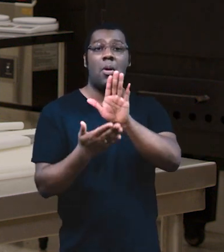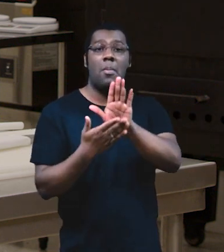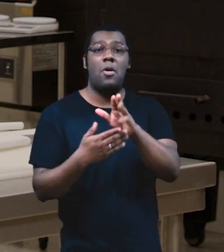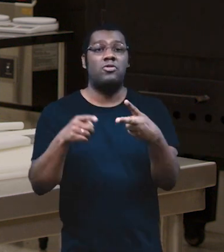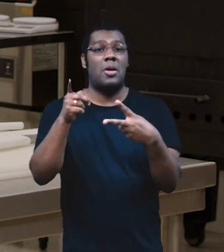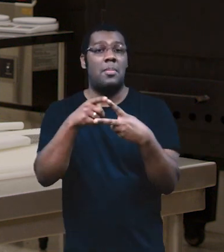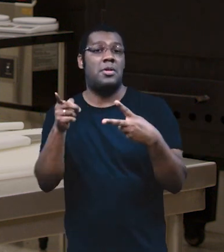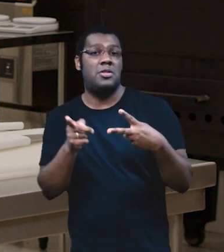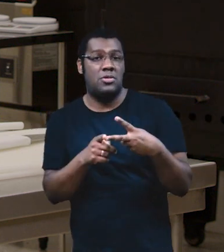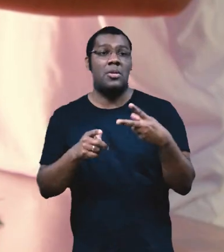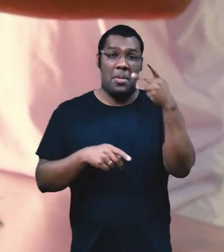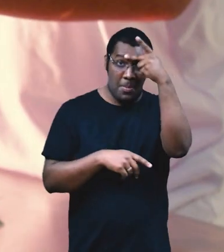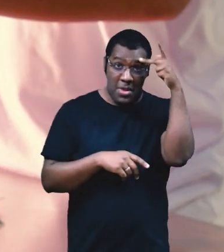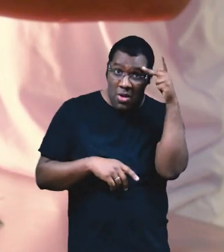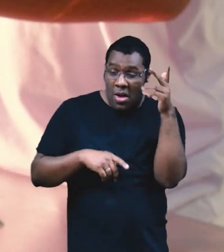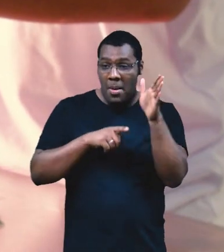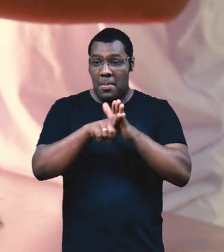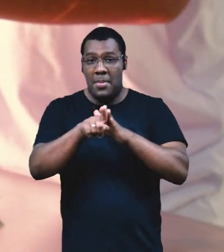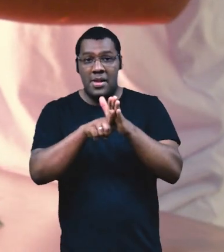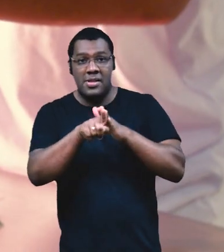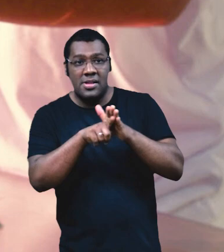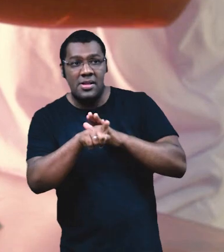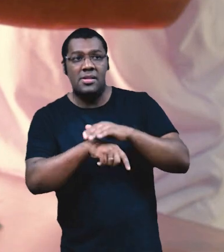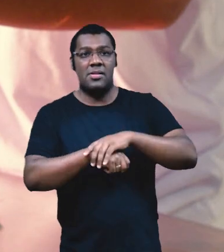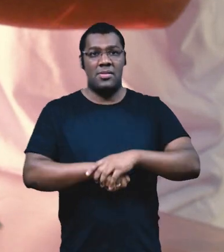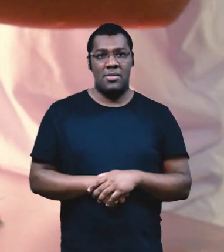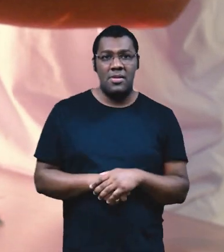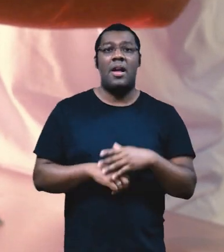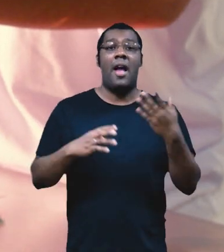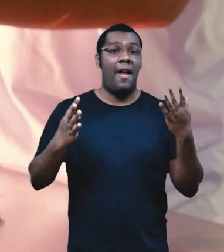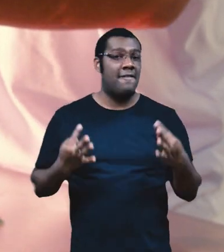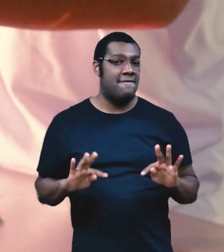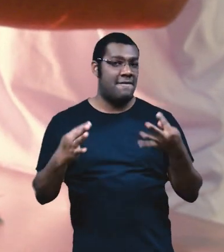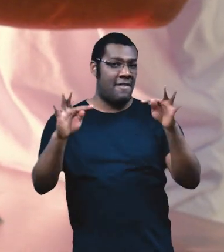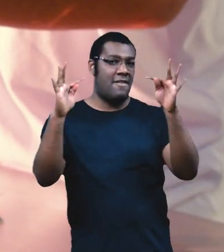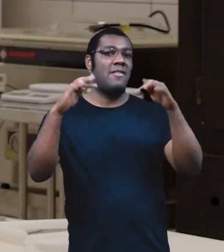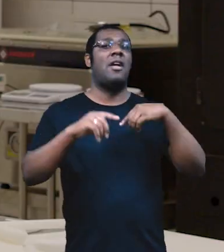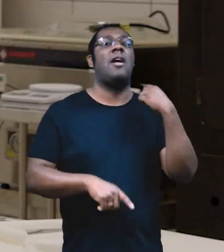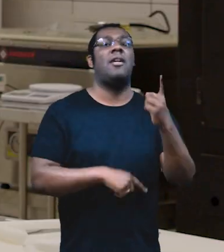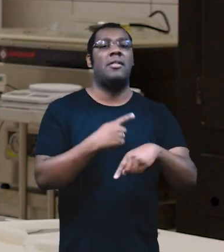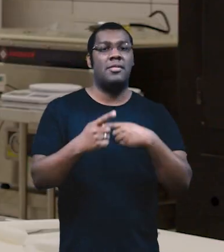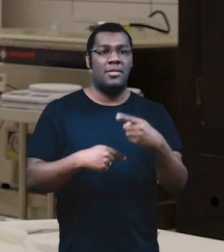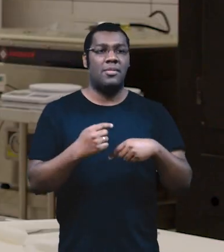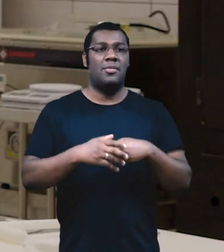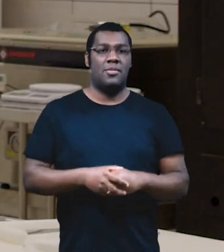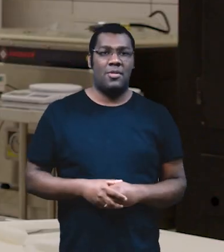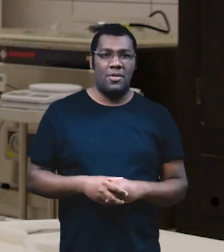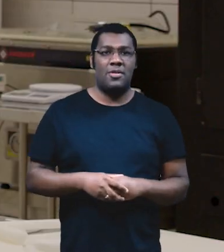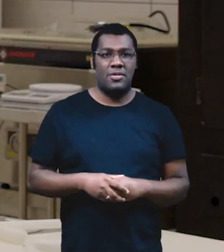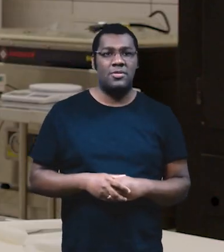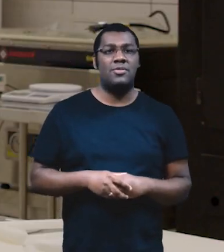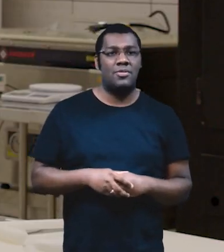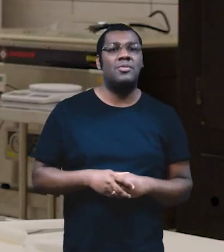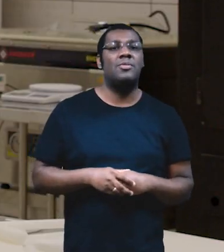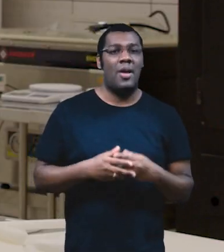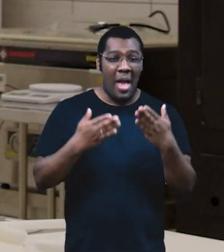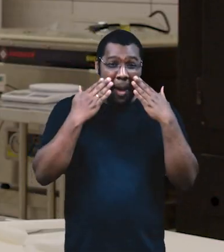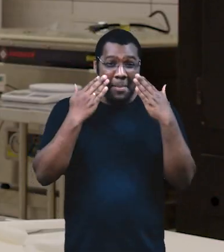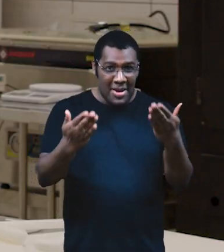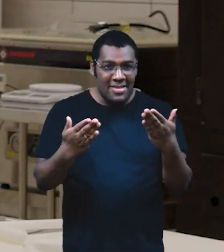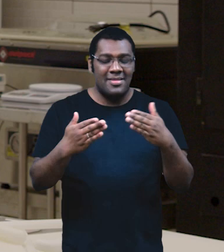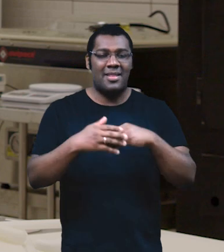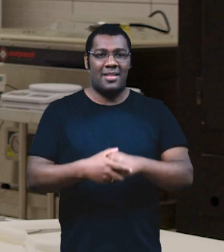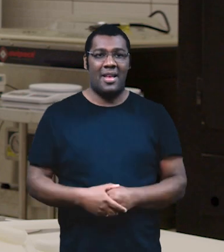todo o processamento, a tecnologia e depois devolvemos para eles o insumo final. Então a tecnologia ela ampliou a possibilidade desses